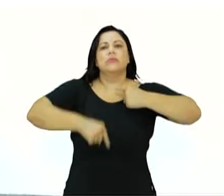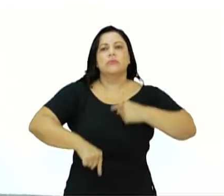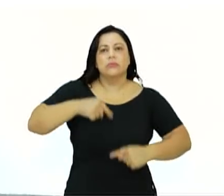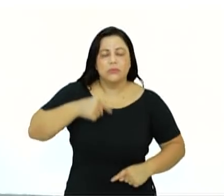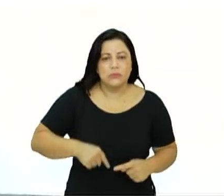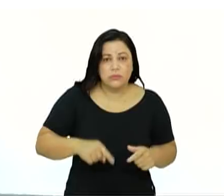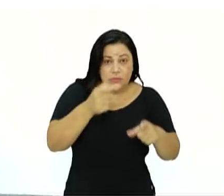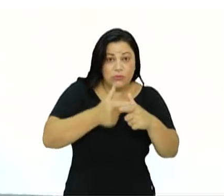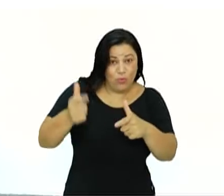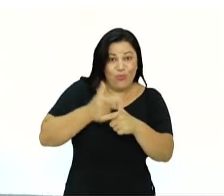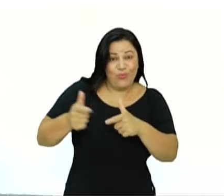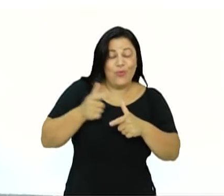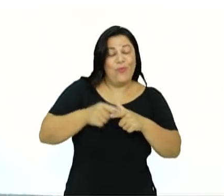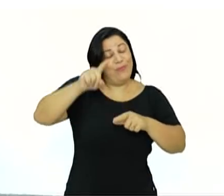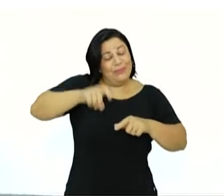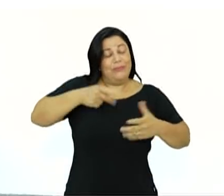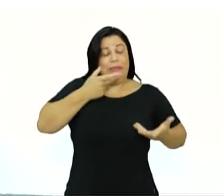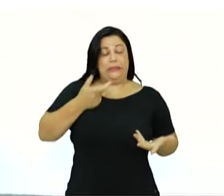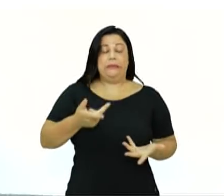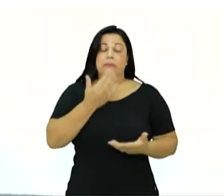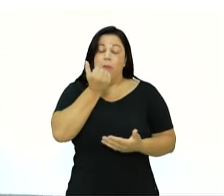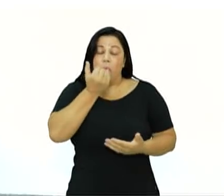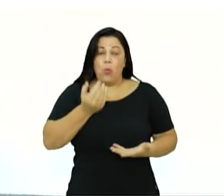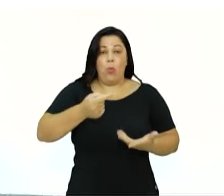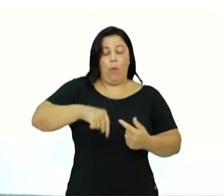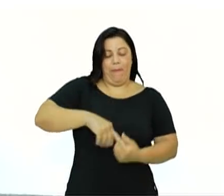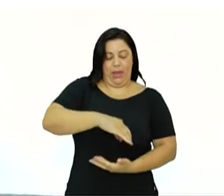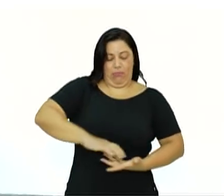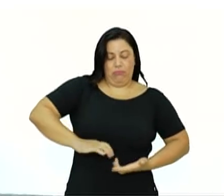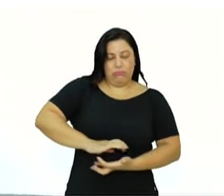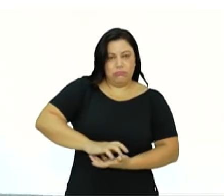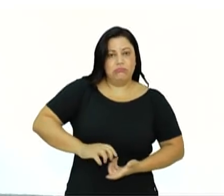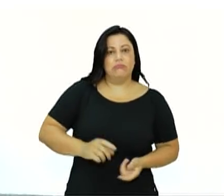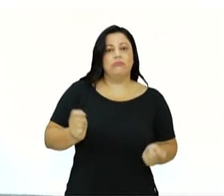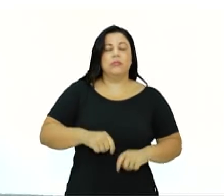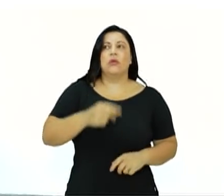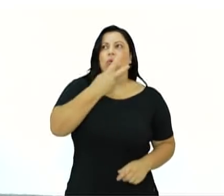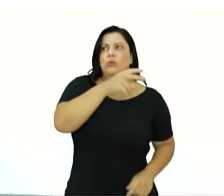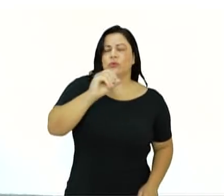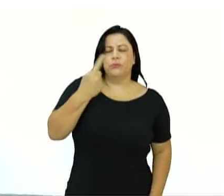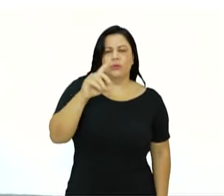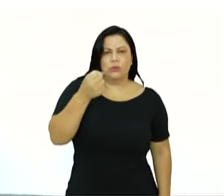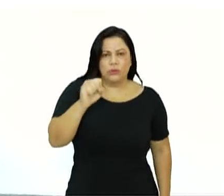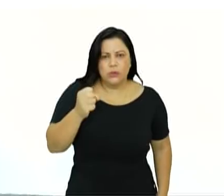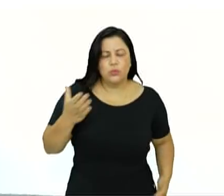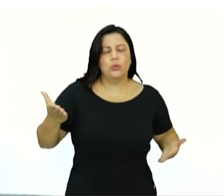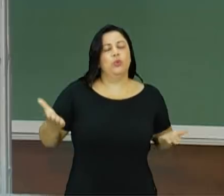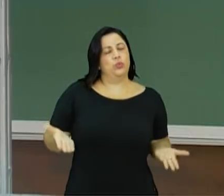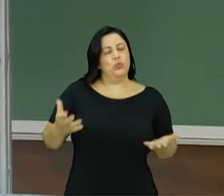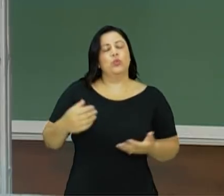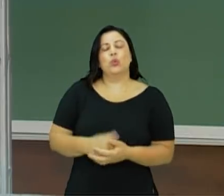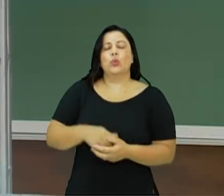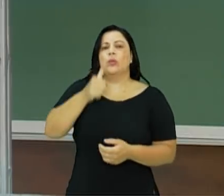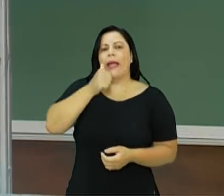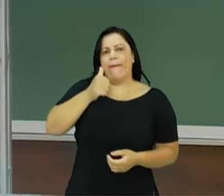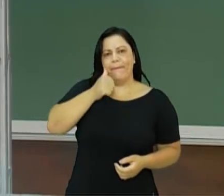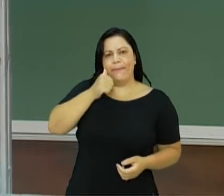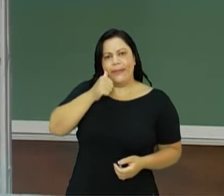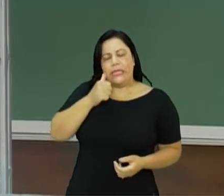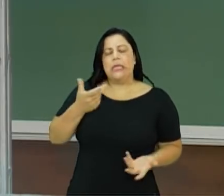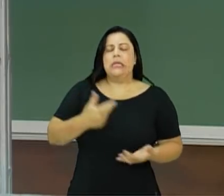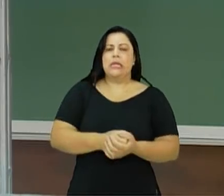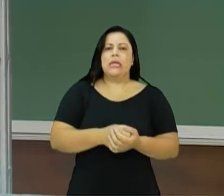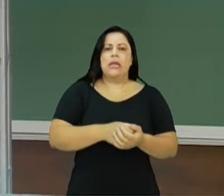ter problemas com isso, né? Então, a partir de 2018, já fazem 2 anos, logicamente, né? Essa menina, ela